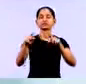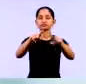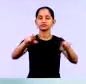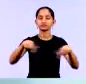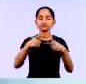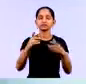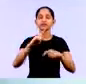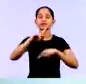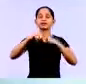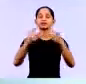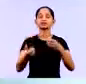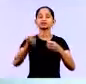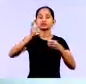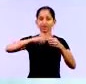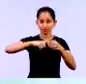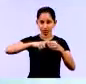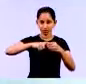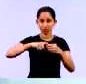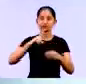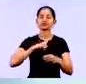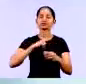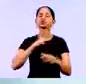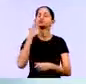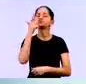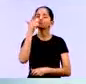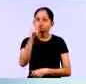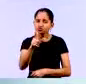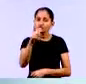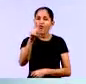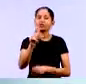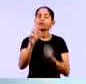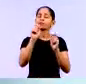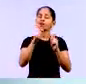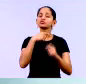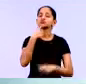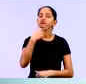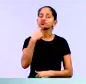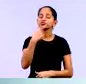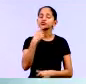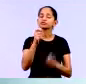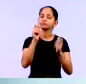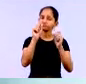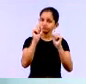na volta nós vamos reforçar, e mandem também as dúvidas, caso tenha,